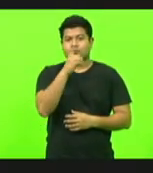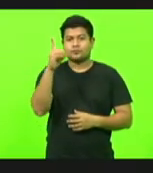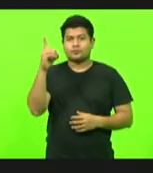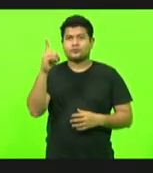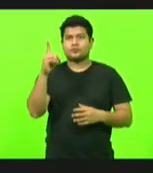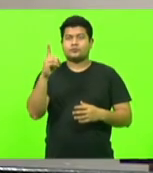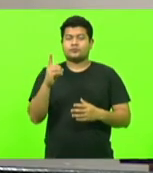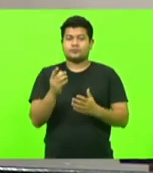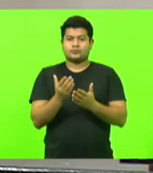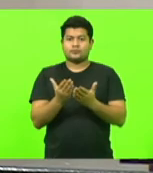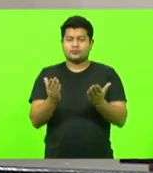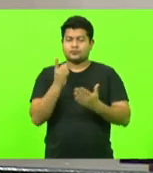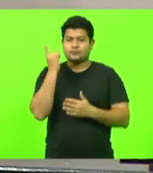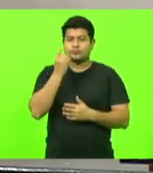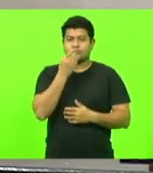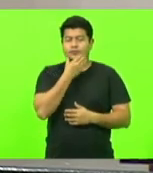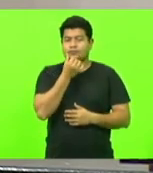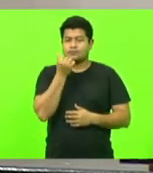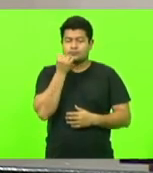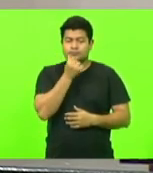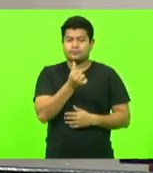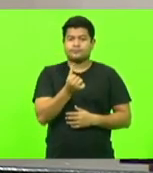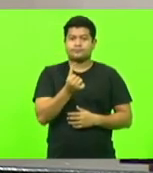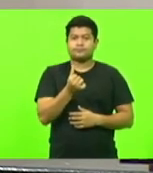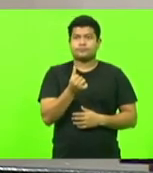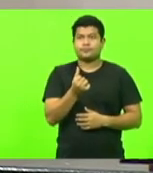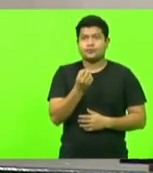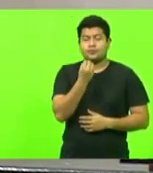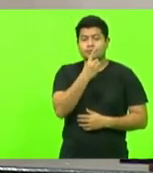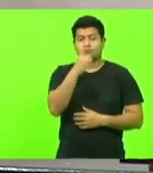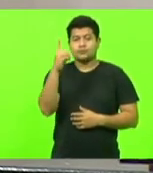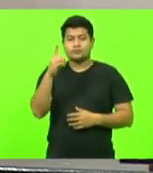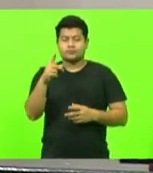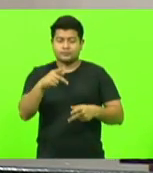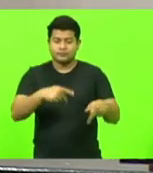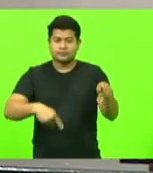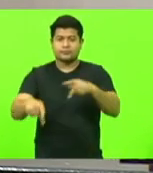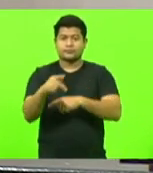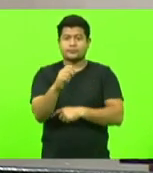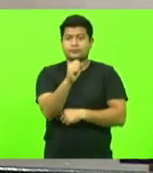Bom dia, deputadas, bom dia, deputados, bom dia, catarinenses.